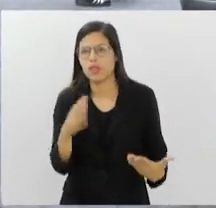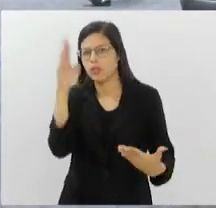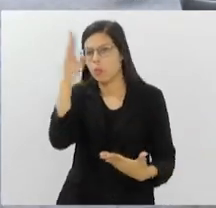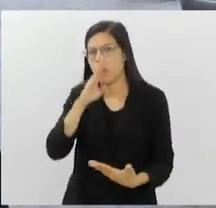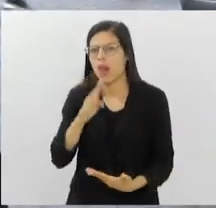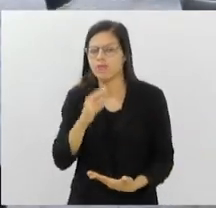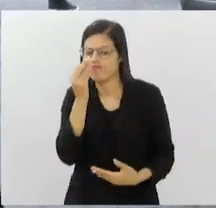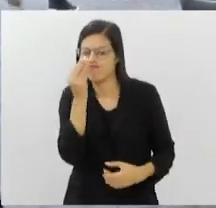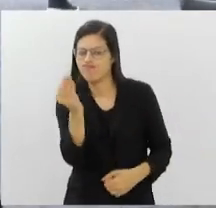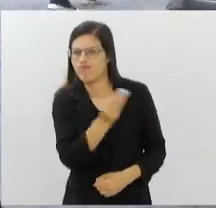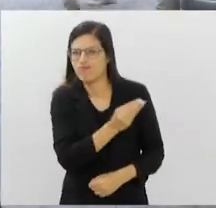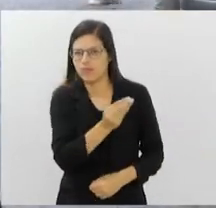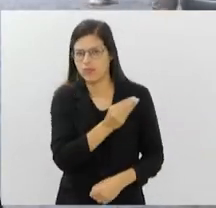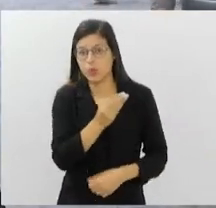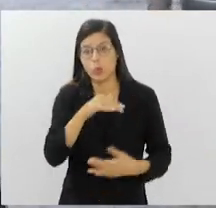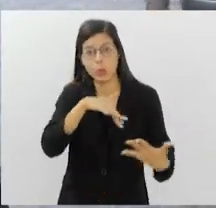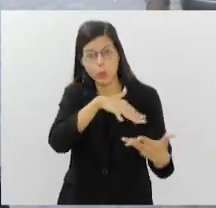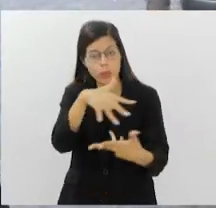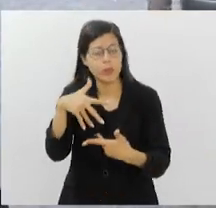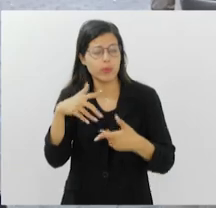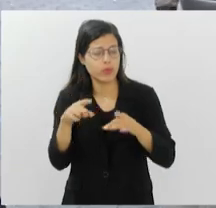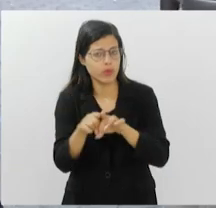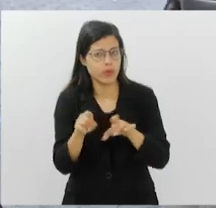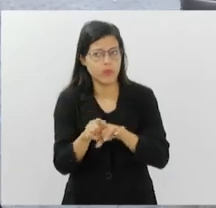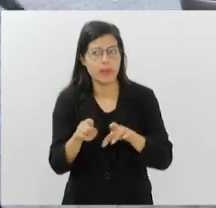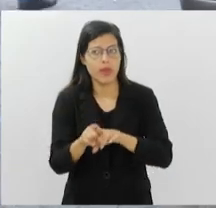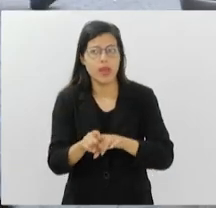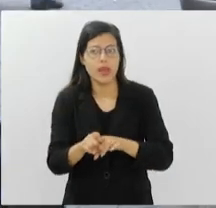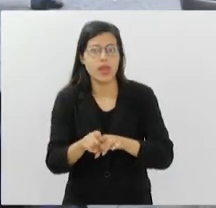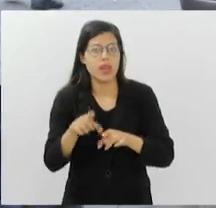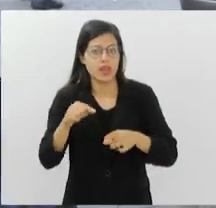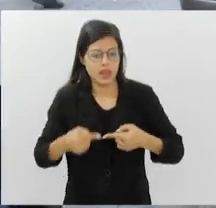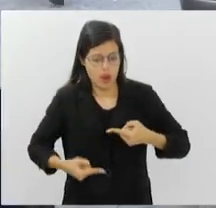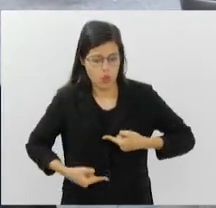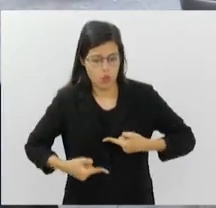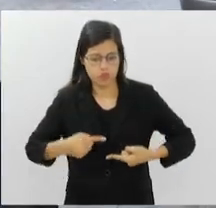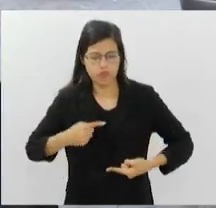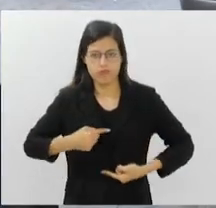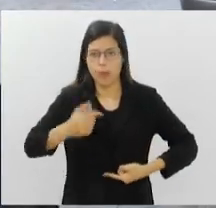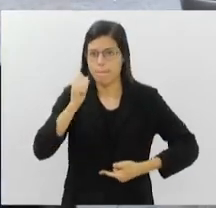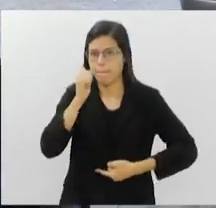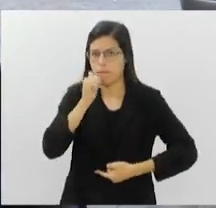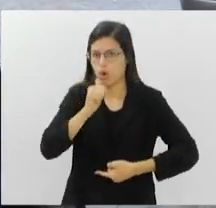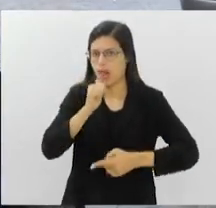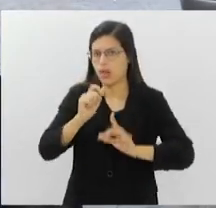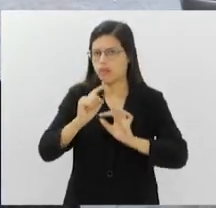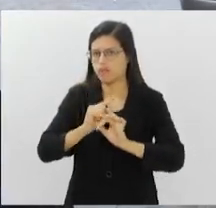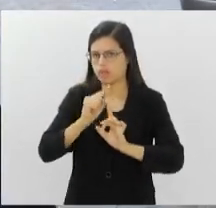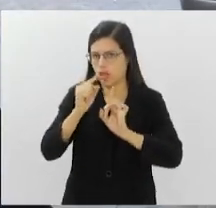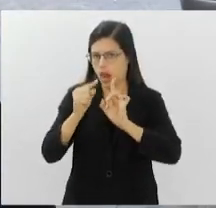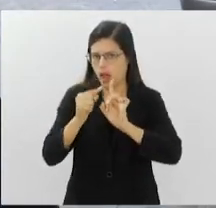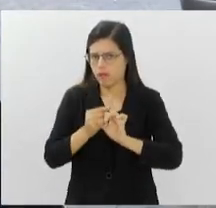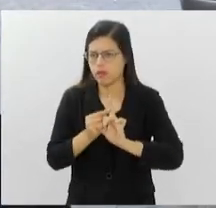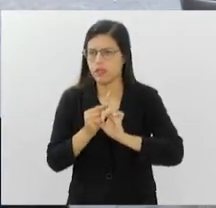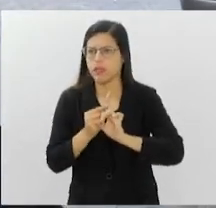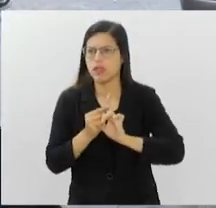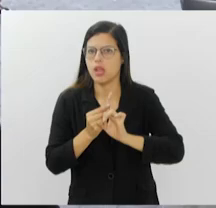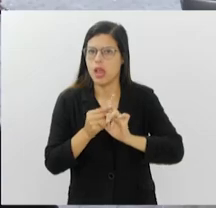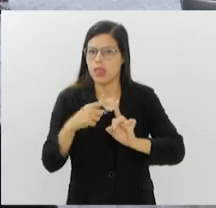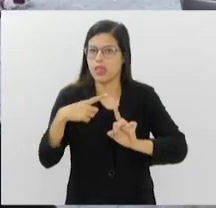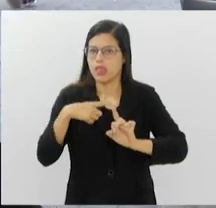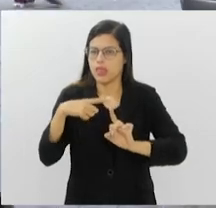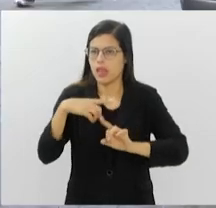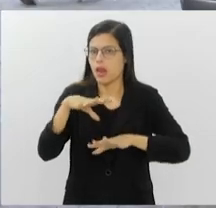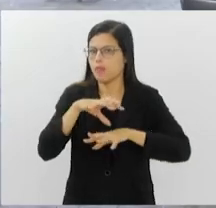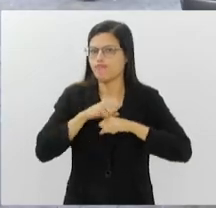E sífilis congênita, que é aquela sífilis que a mãe grávida com sífilis não fez